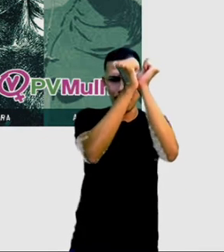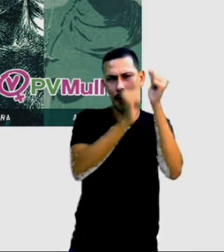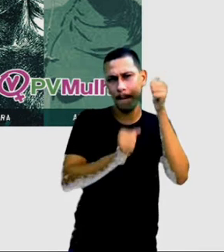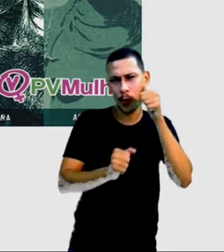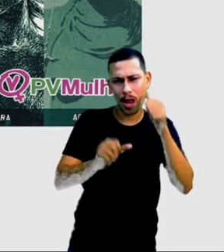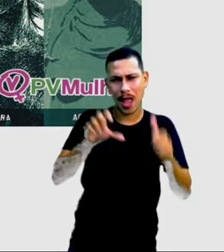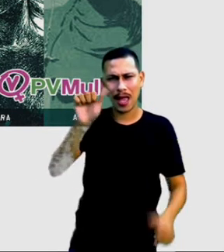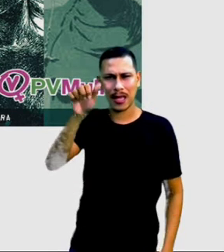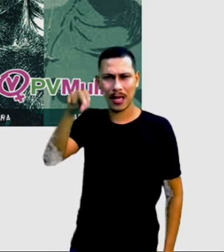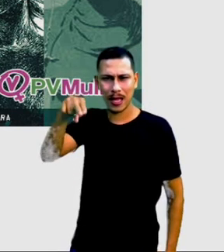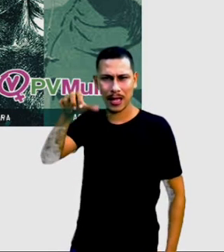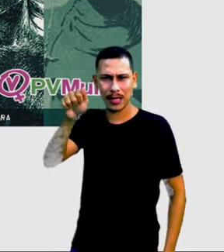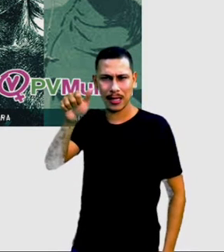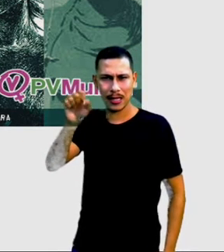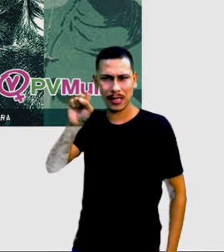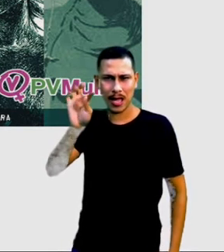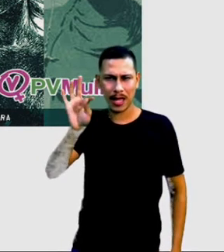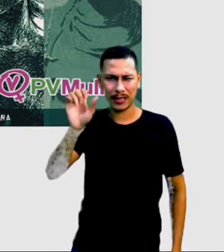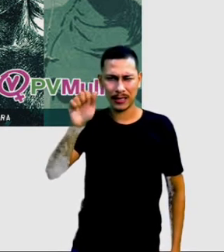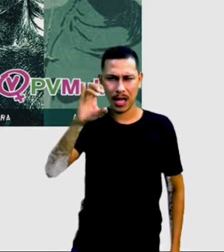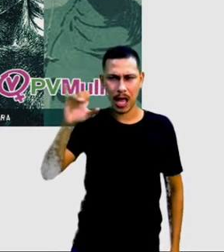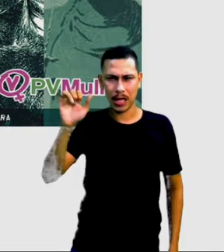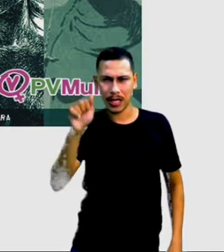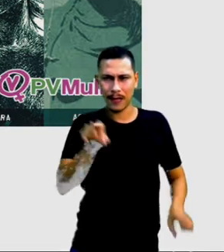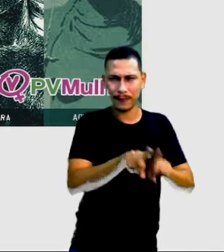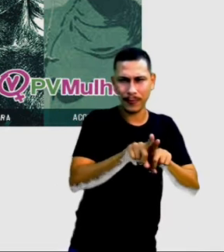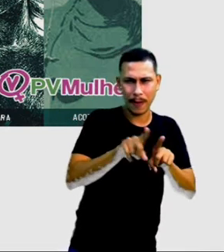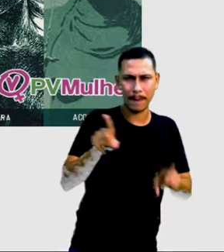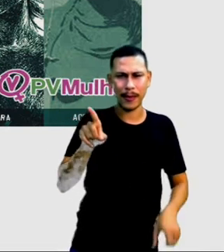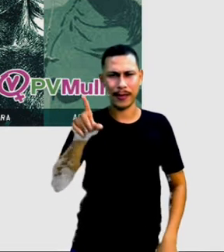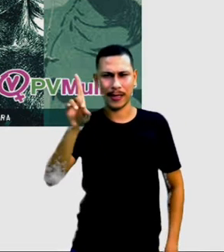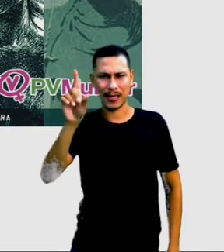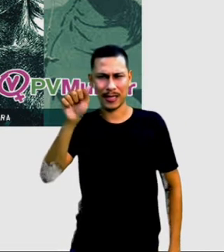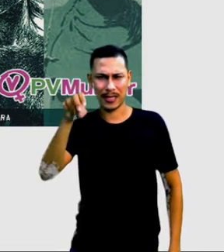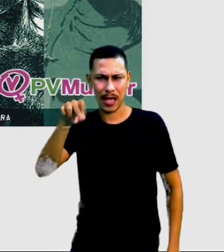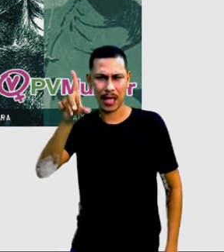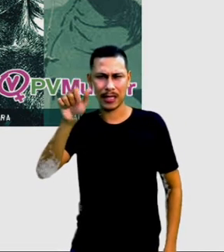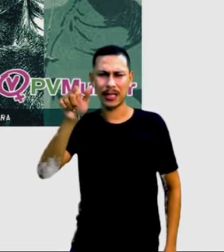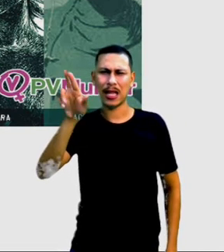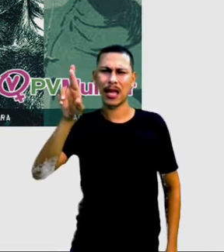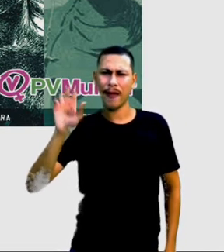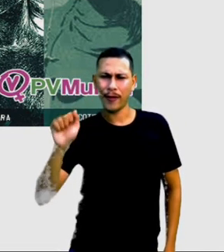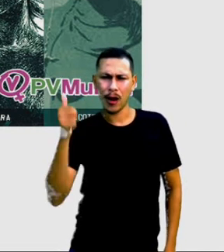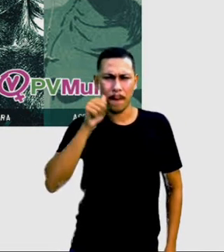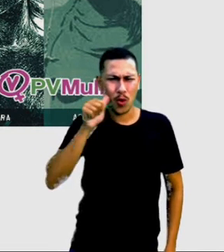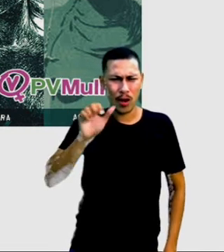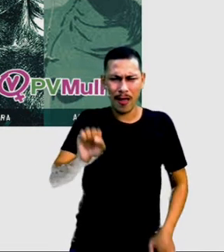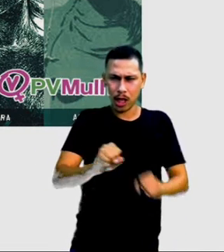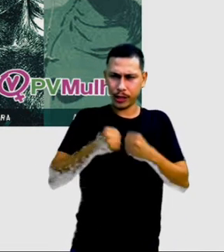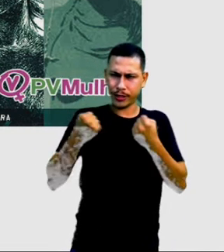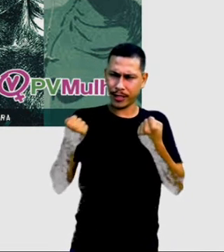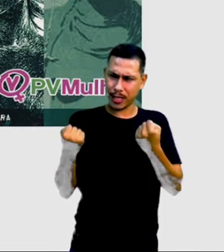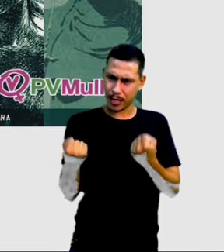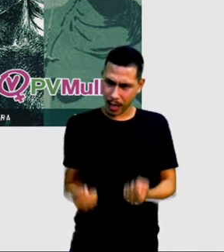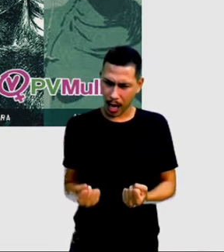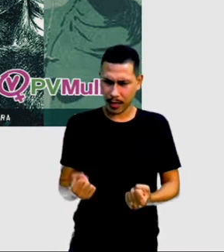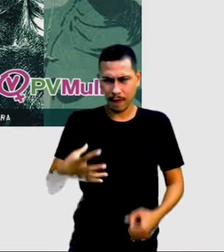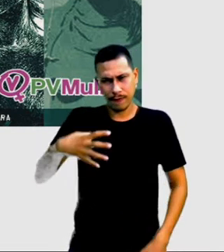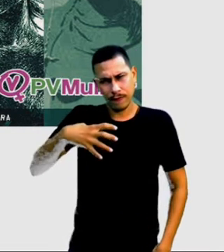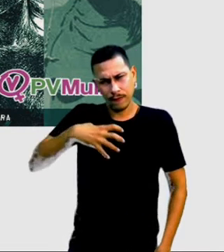de Benguela, Dandara, mulheres de resistência que foram configurações de imagem forte dentro